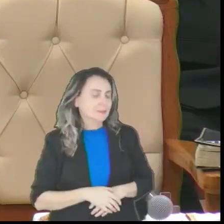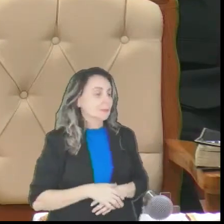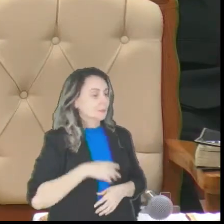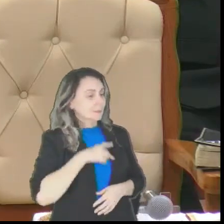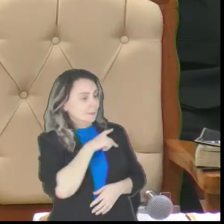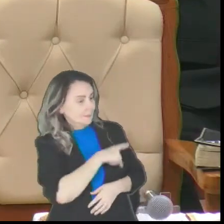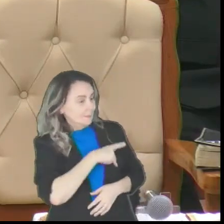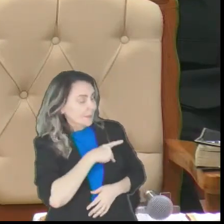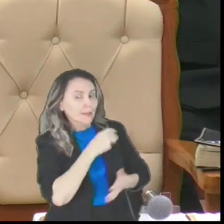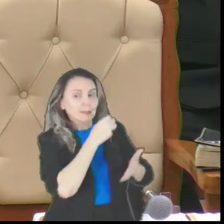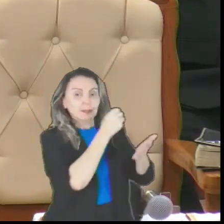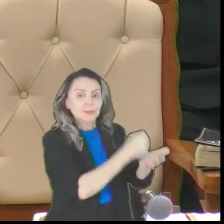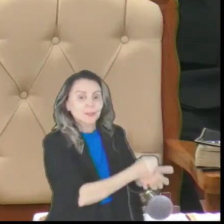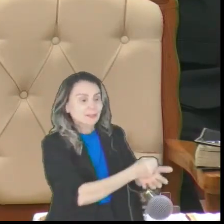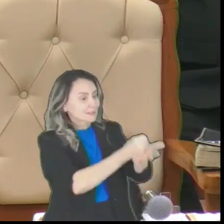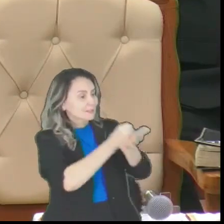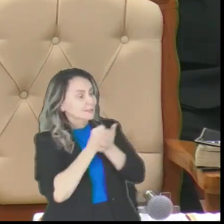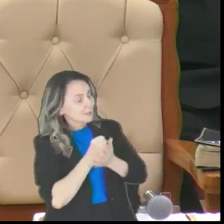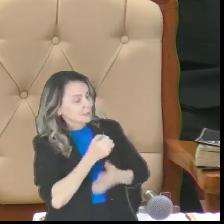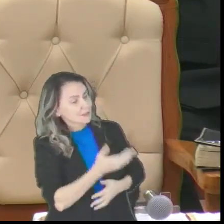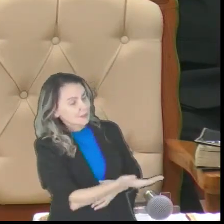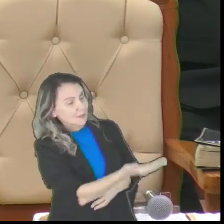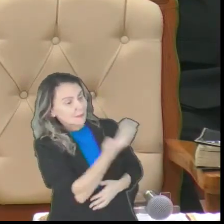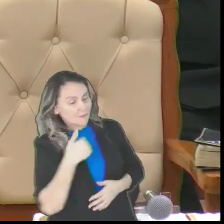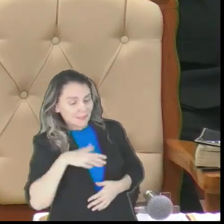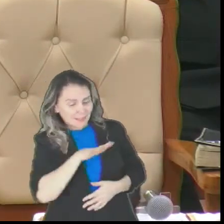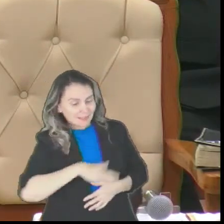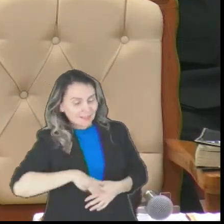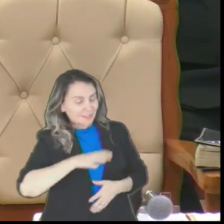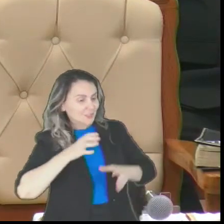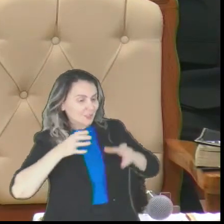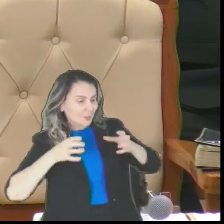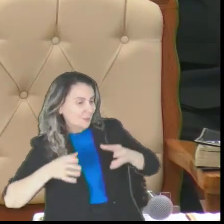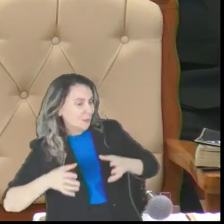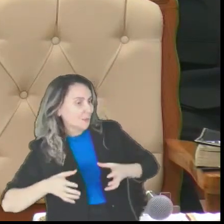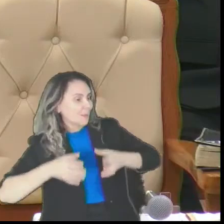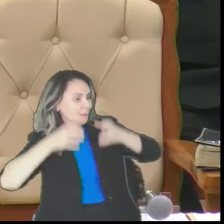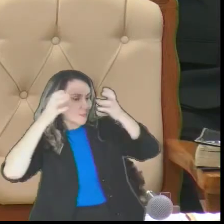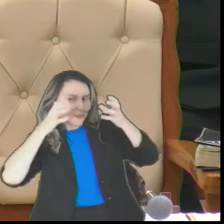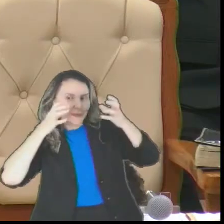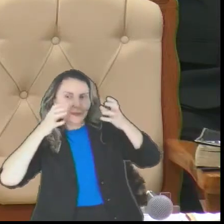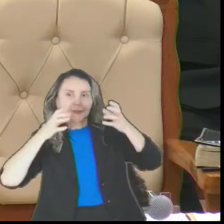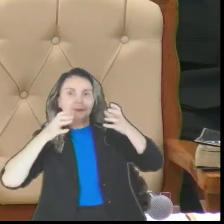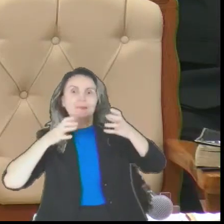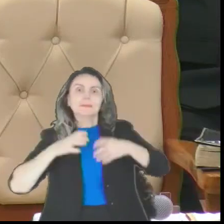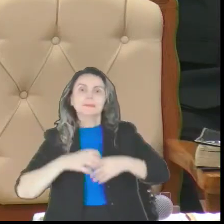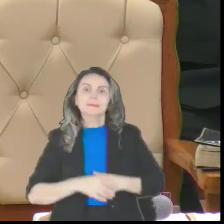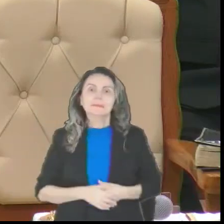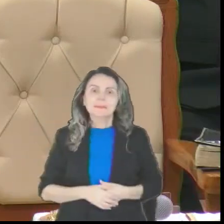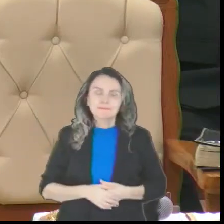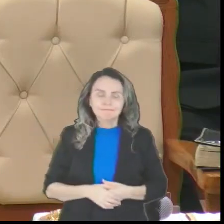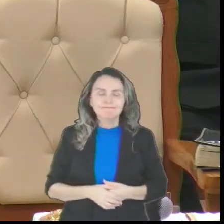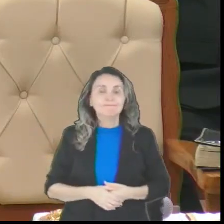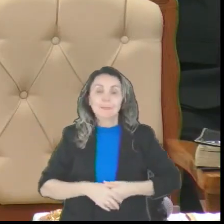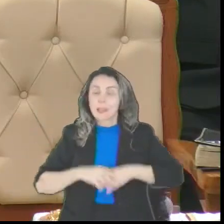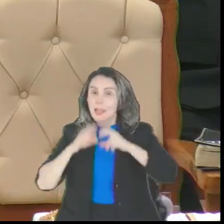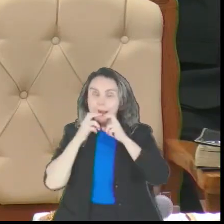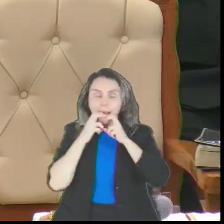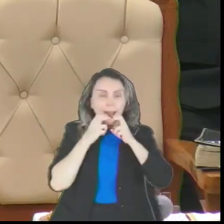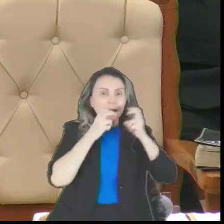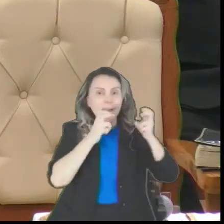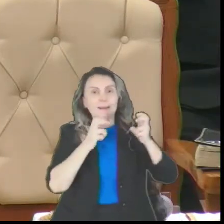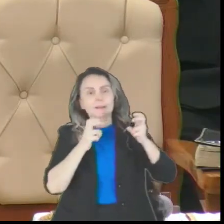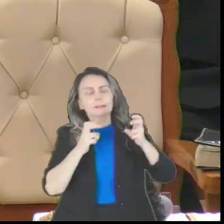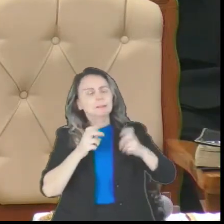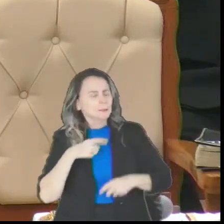socorre-nos, passa a Macedônia e vem para cá. E esse socorrer aí é um grito de socorro, é dizendo: